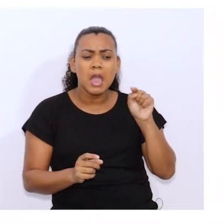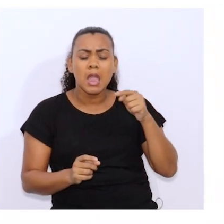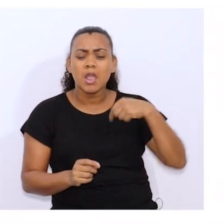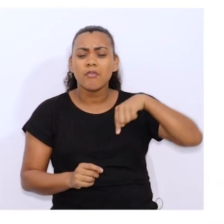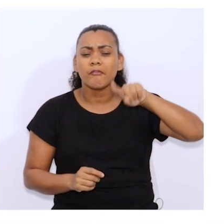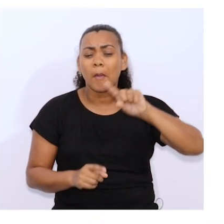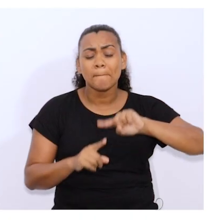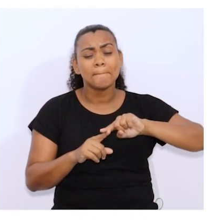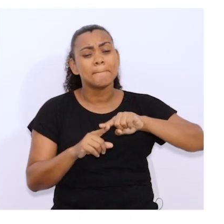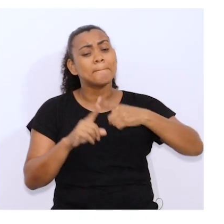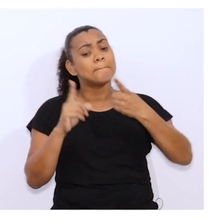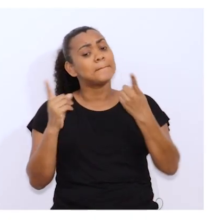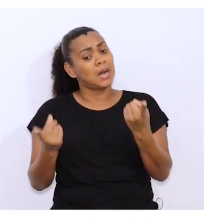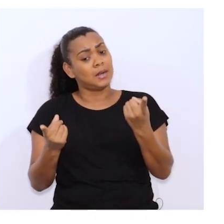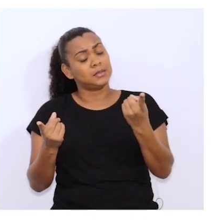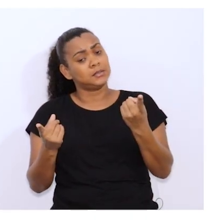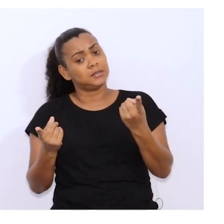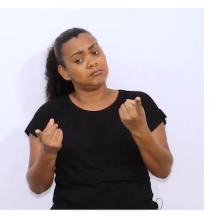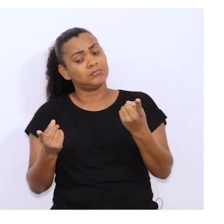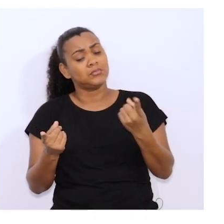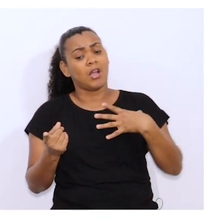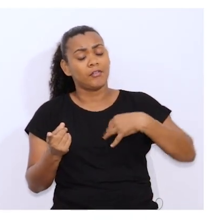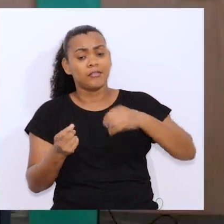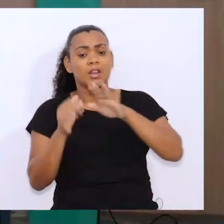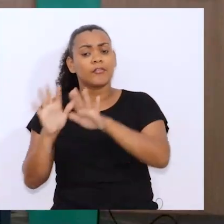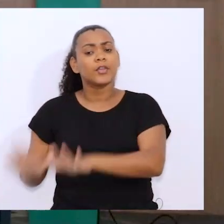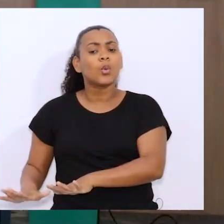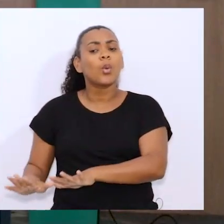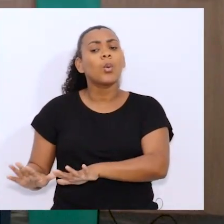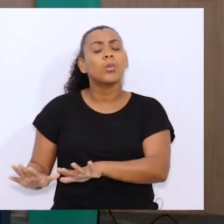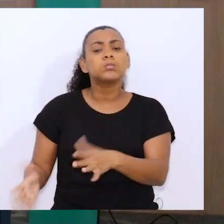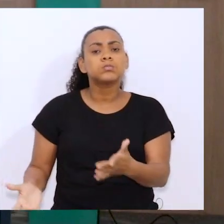foi, mas a filha ficou.